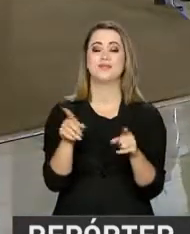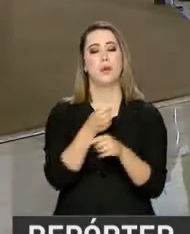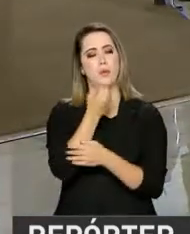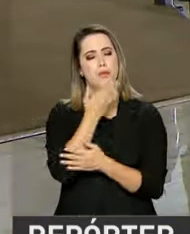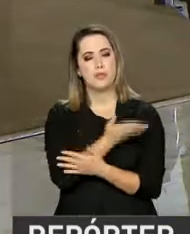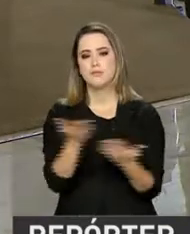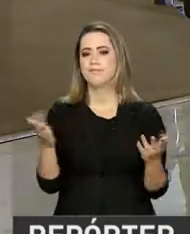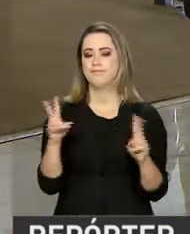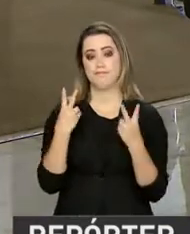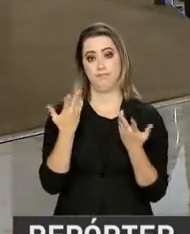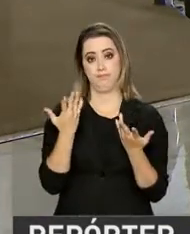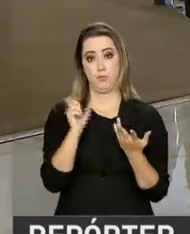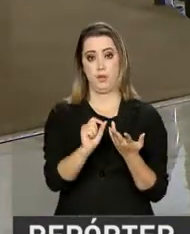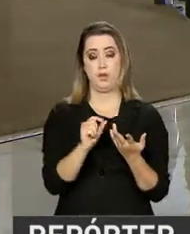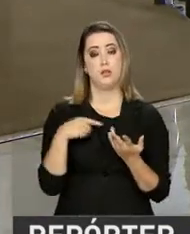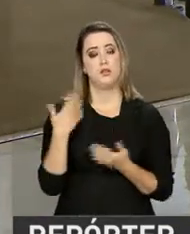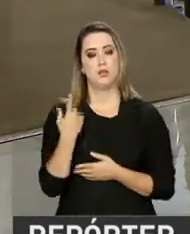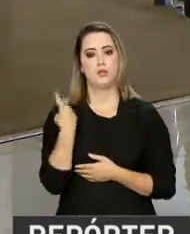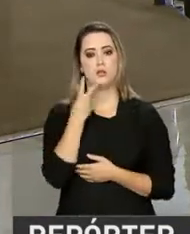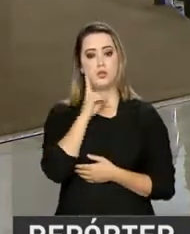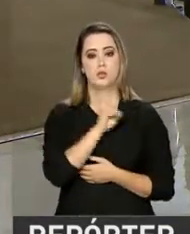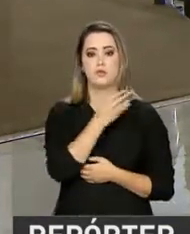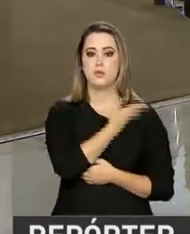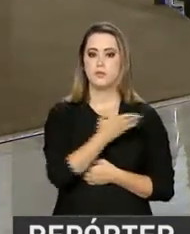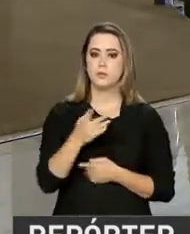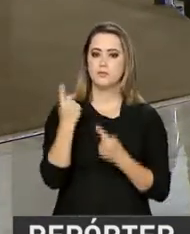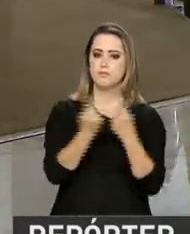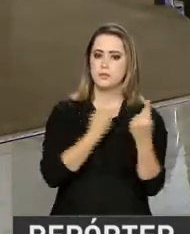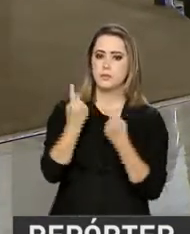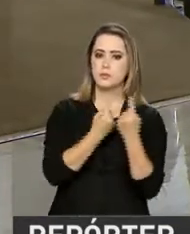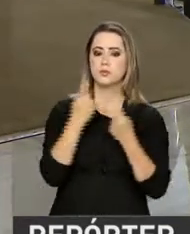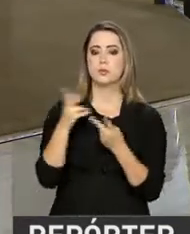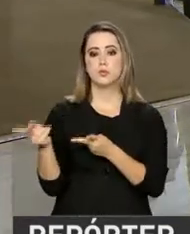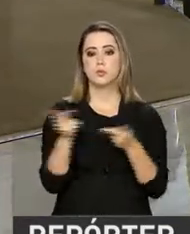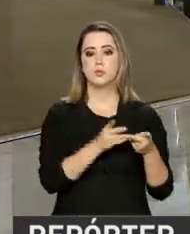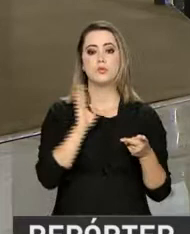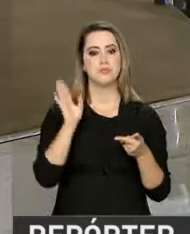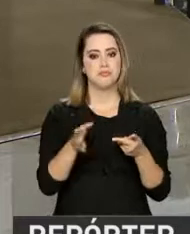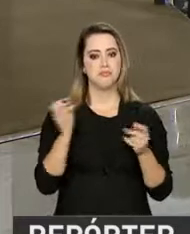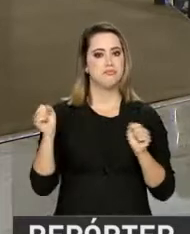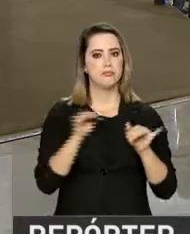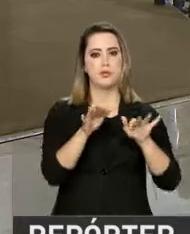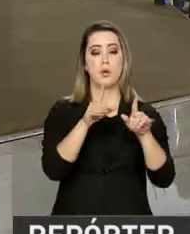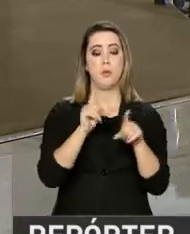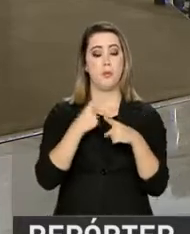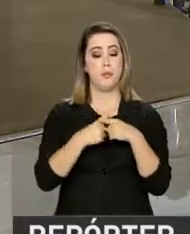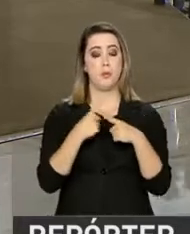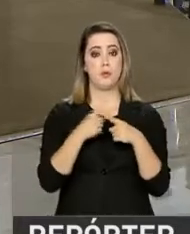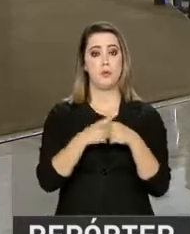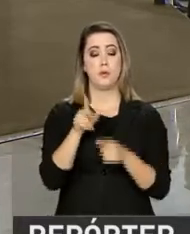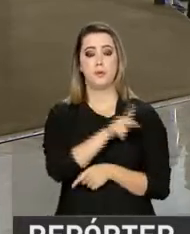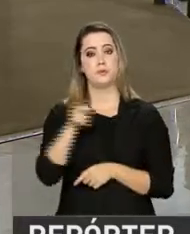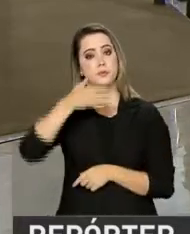tarde a todos olha o roberto como a gente pode ver a movimentação de convidados por aqui já é grande porque daqui a pouco o presidente